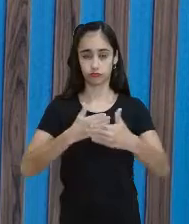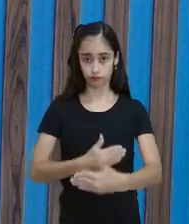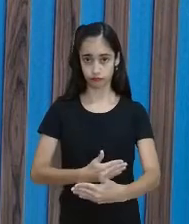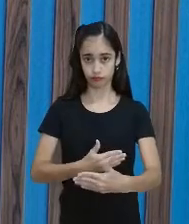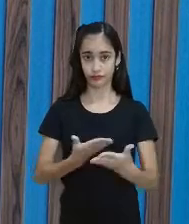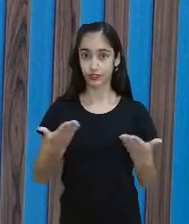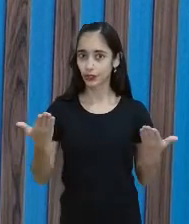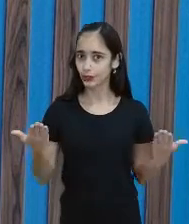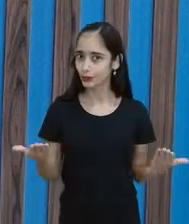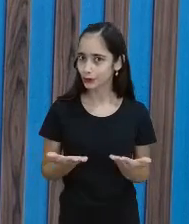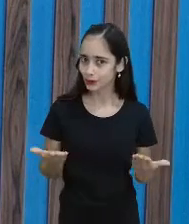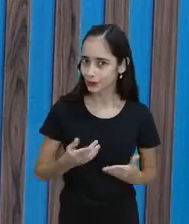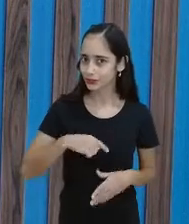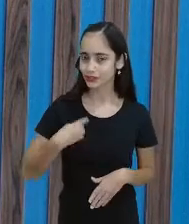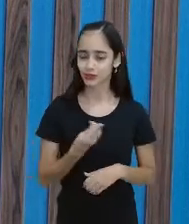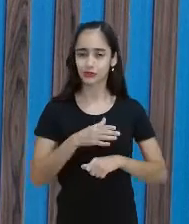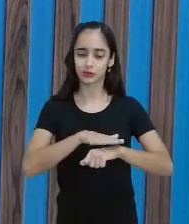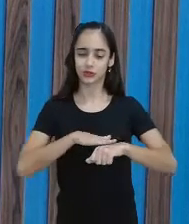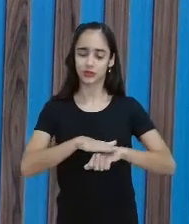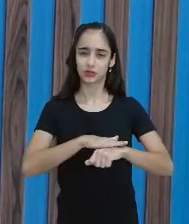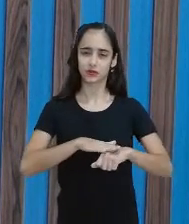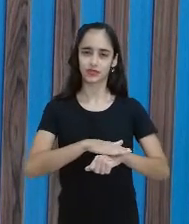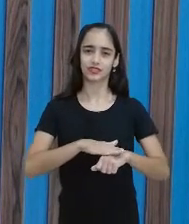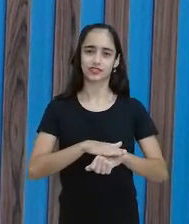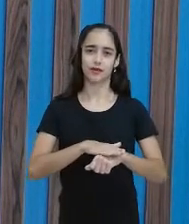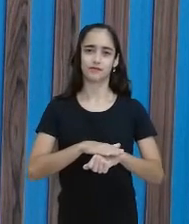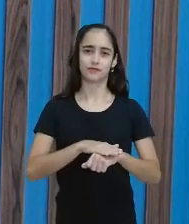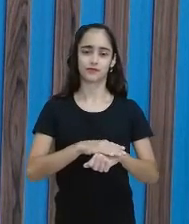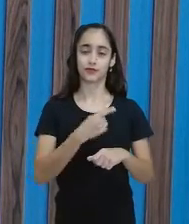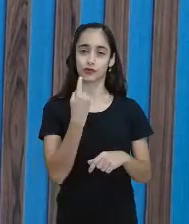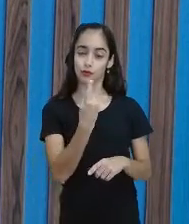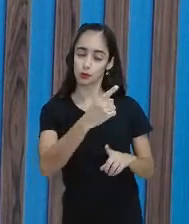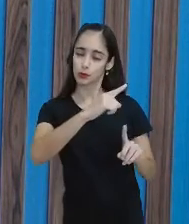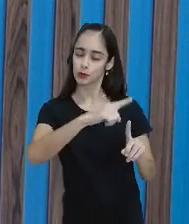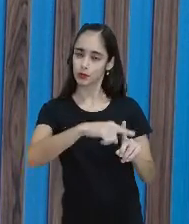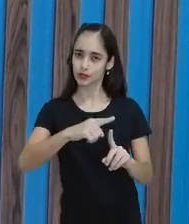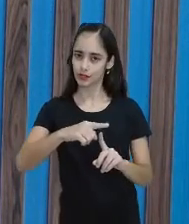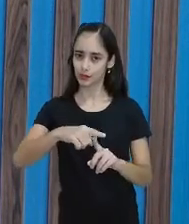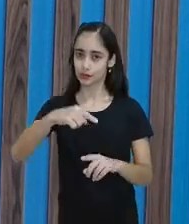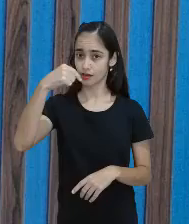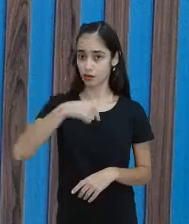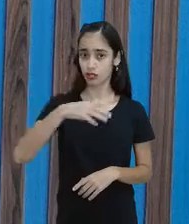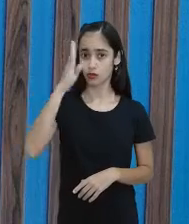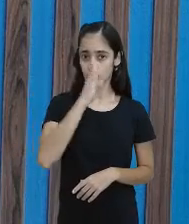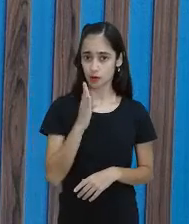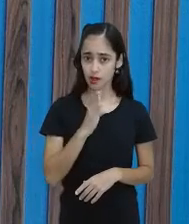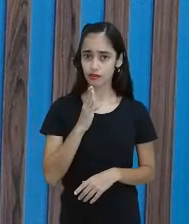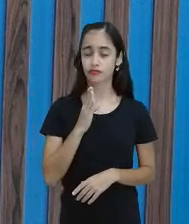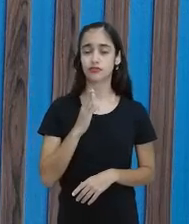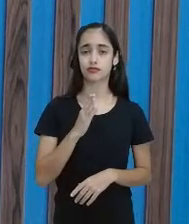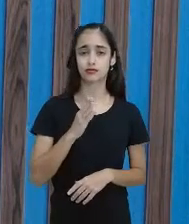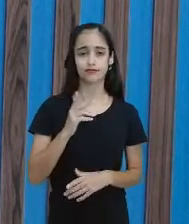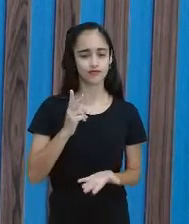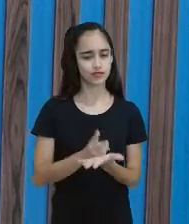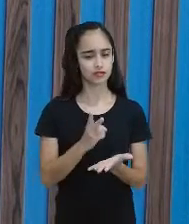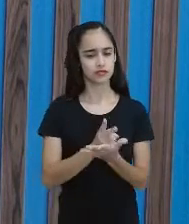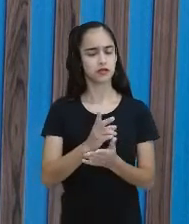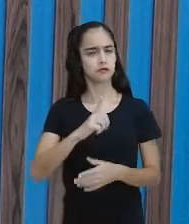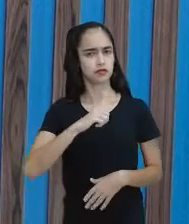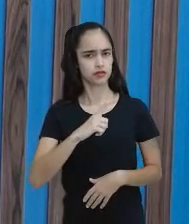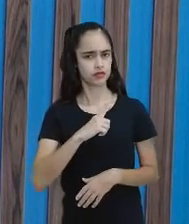que é uma das que aqui no Brasil tem muito alcance, né? A gente consegue